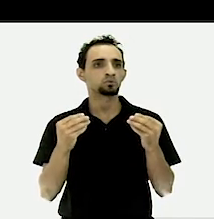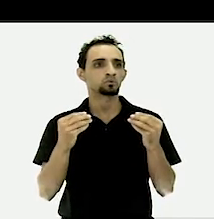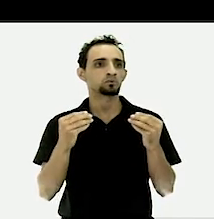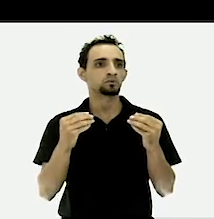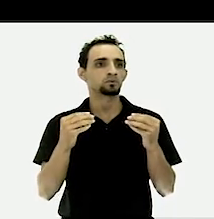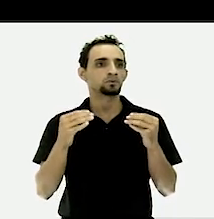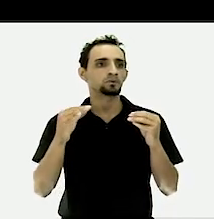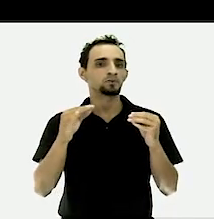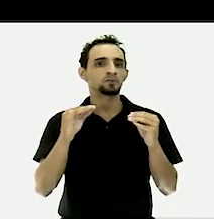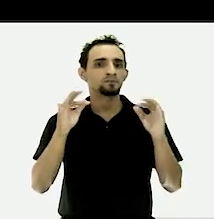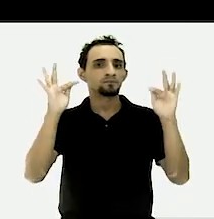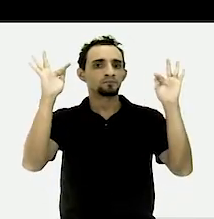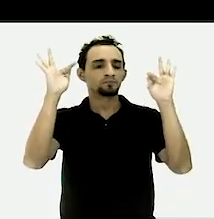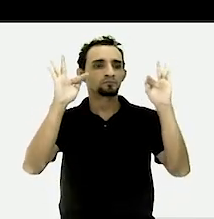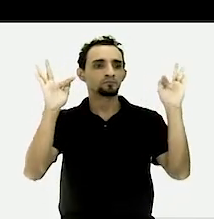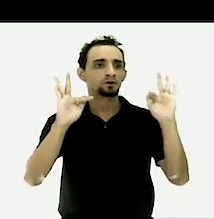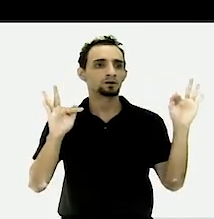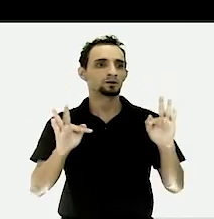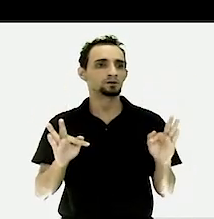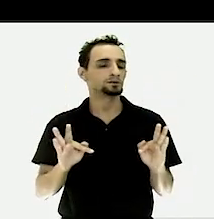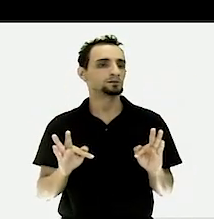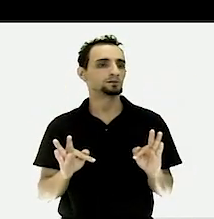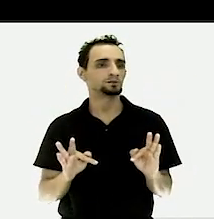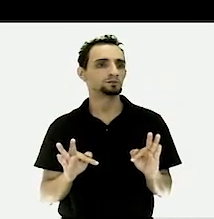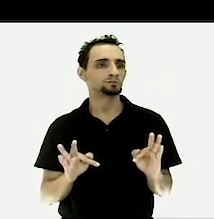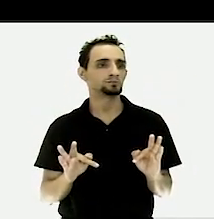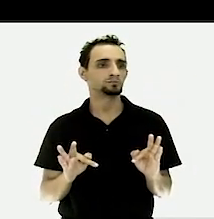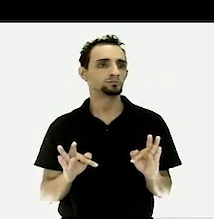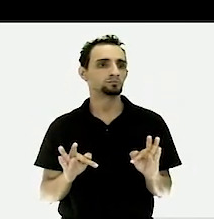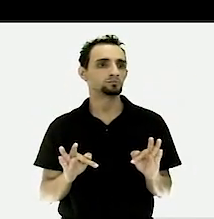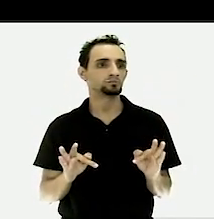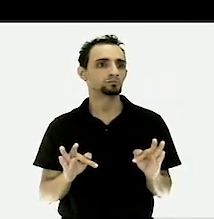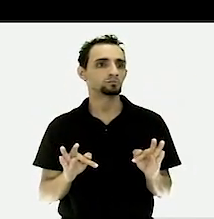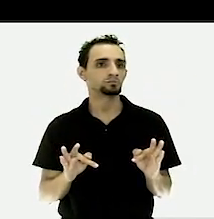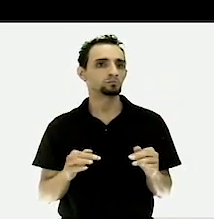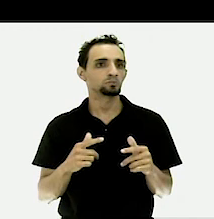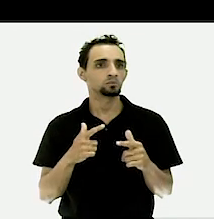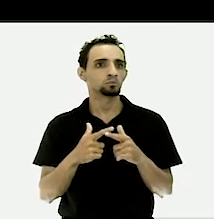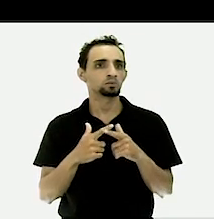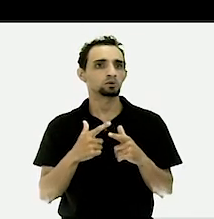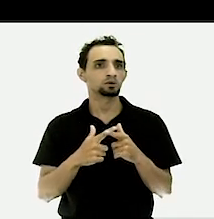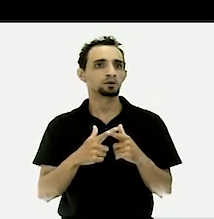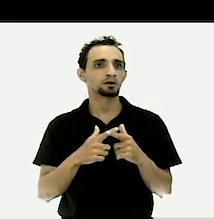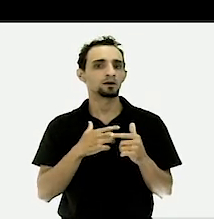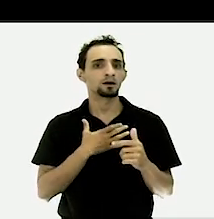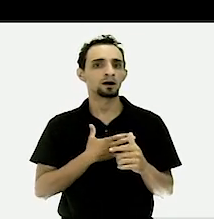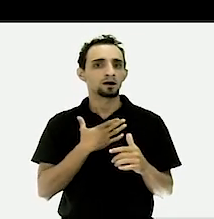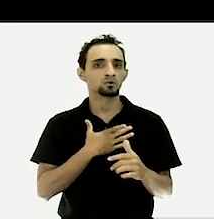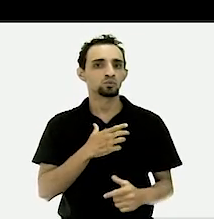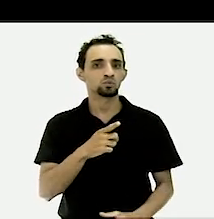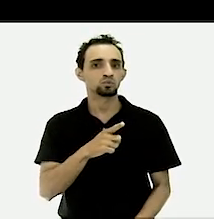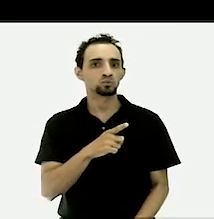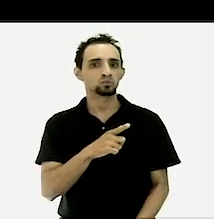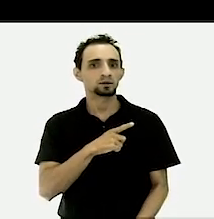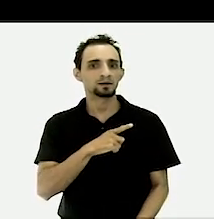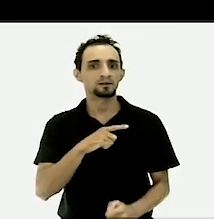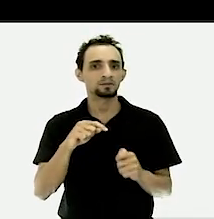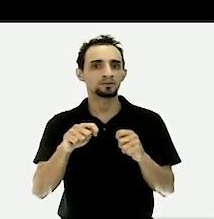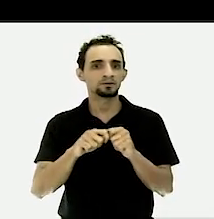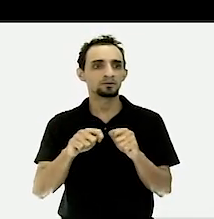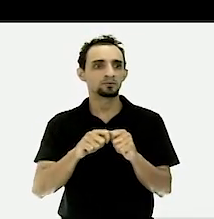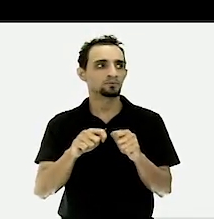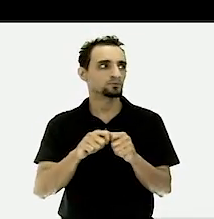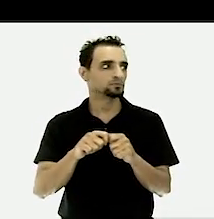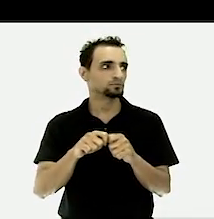mão, com furo de, como diz meu pai, com furo de reportagem, poder anunciar à população mais esse bem